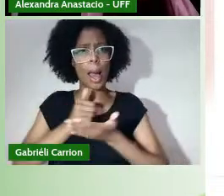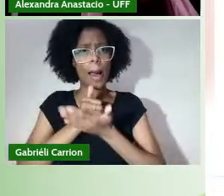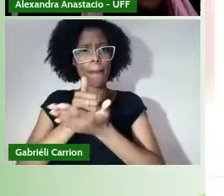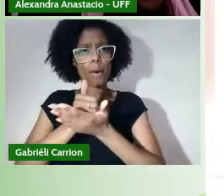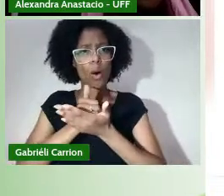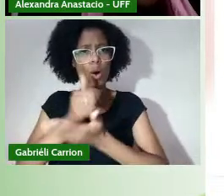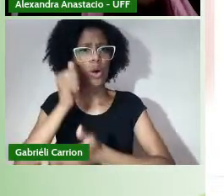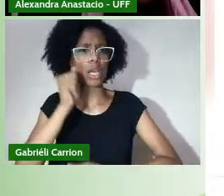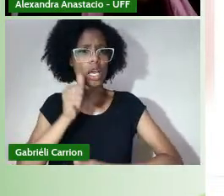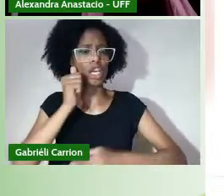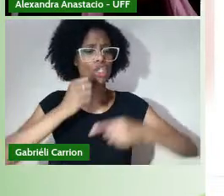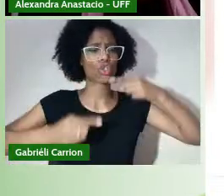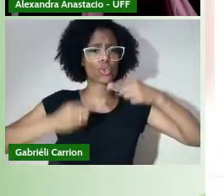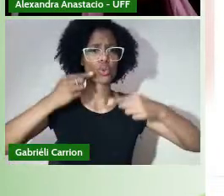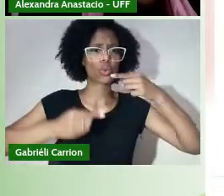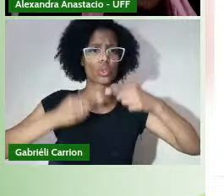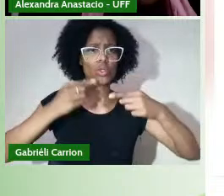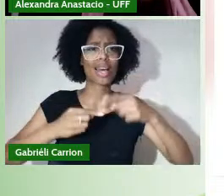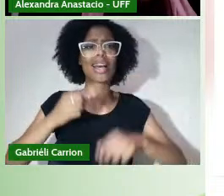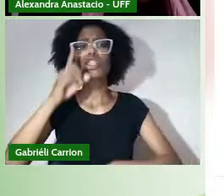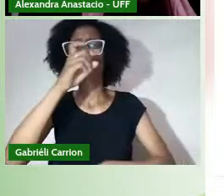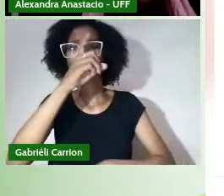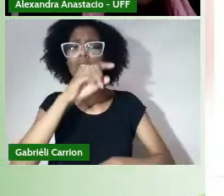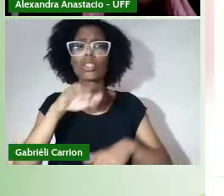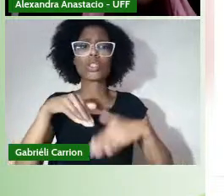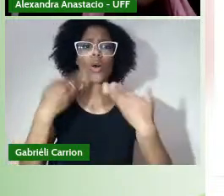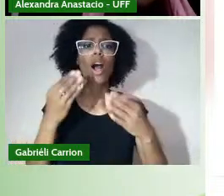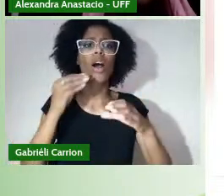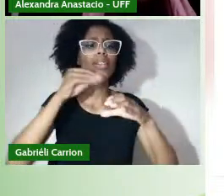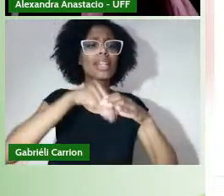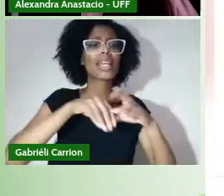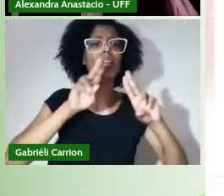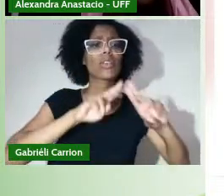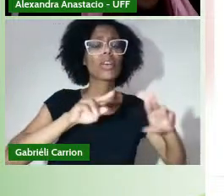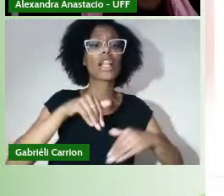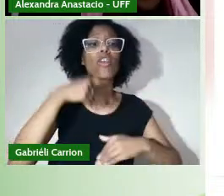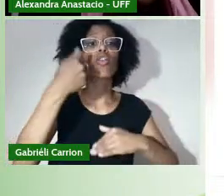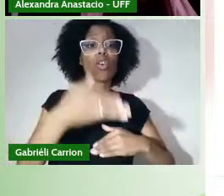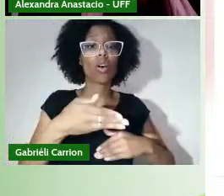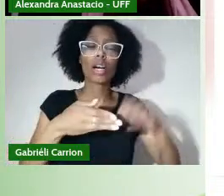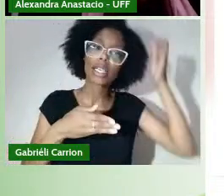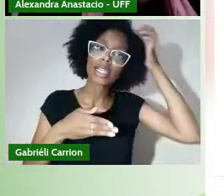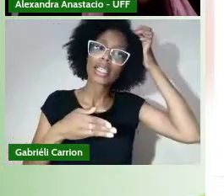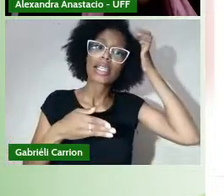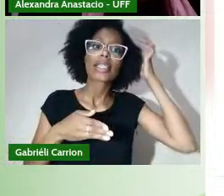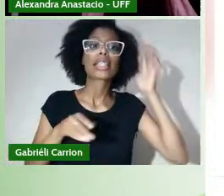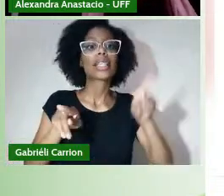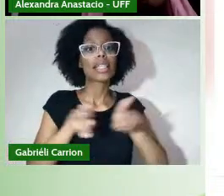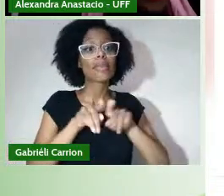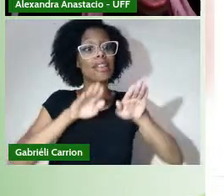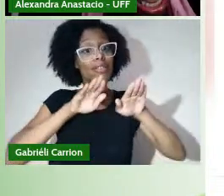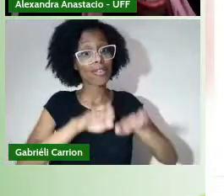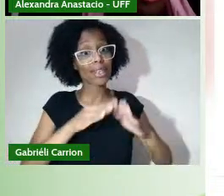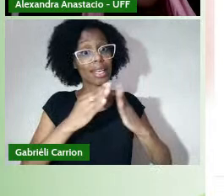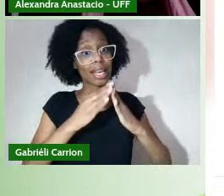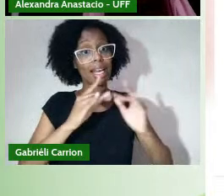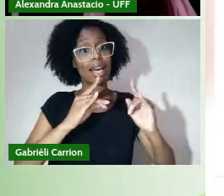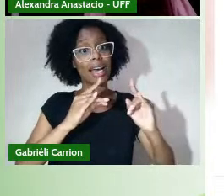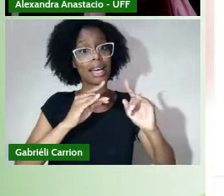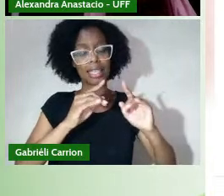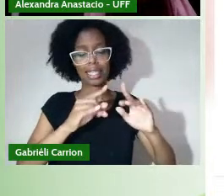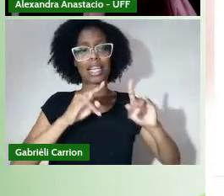para discussão sobre as suas dificuldades dentro e fora da universidade, para a permanência dessas mulheres, criou sala